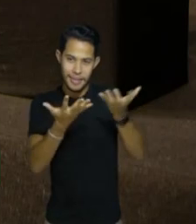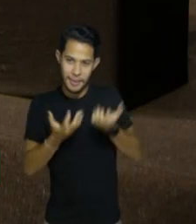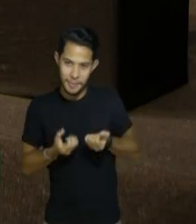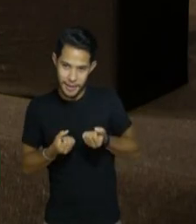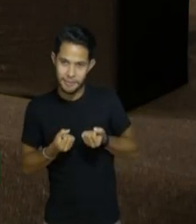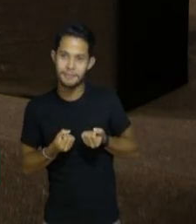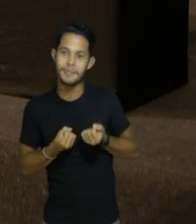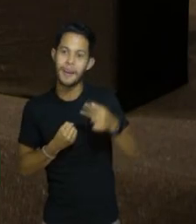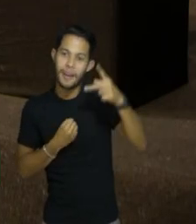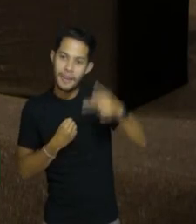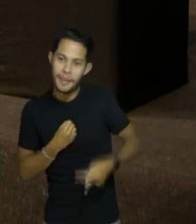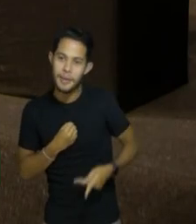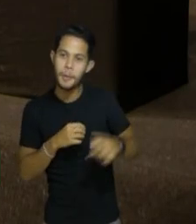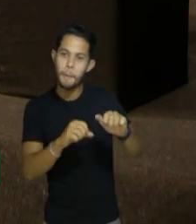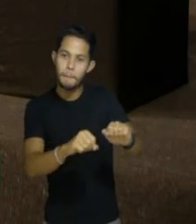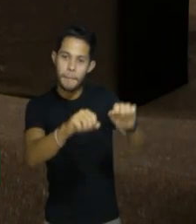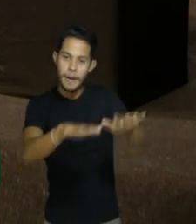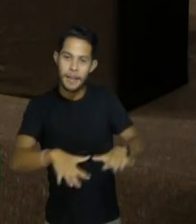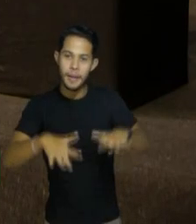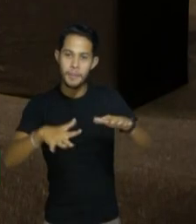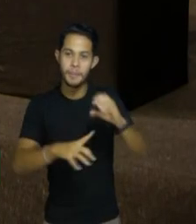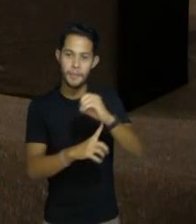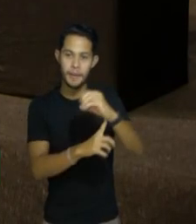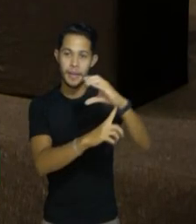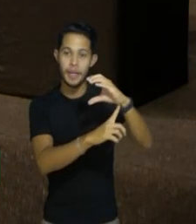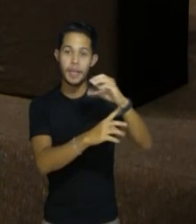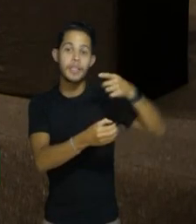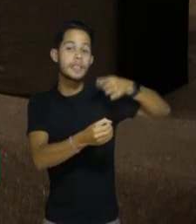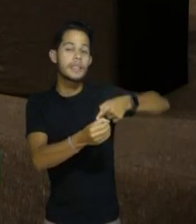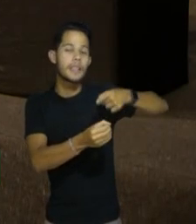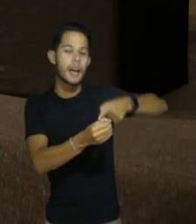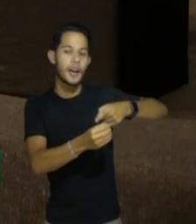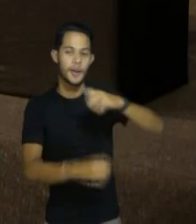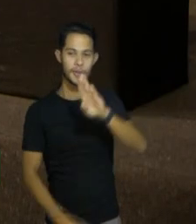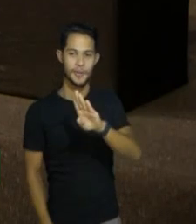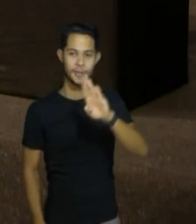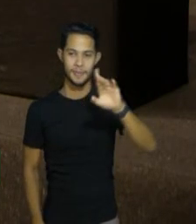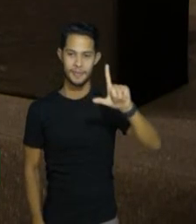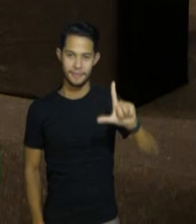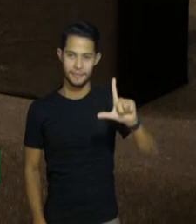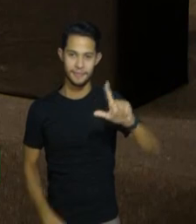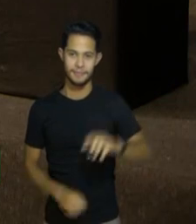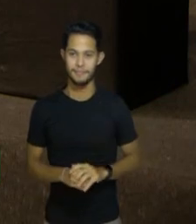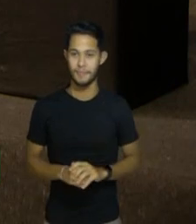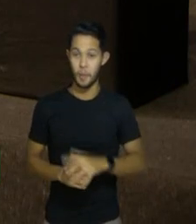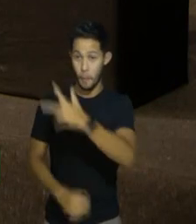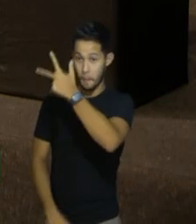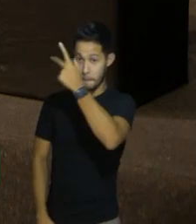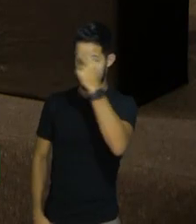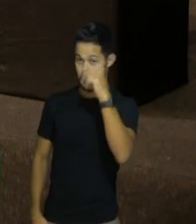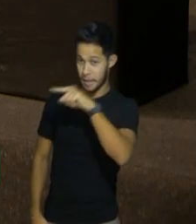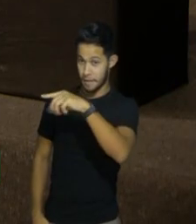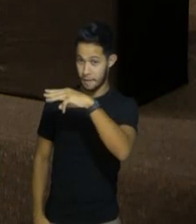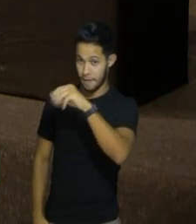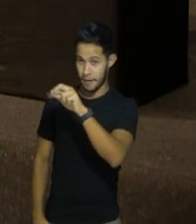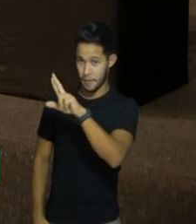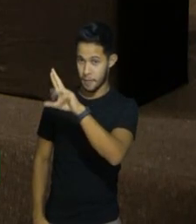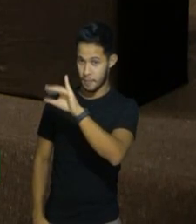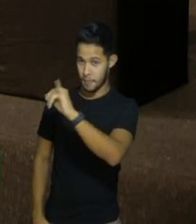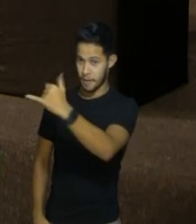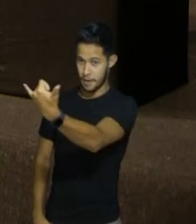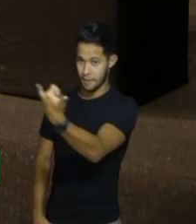Santa Catarina em nossa cidade. Como já bem disse o nosso prefeito Mário Hildebrandt,